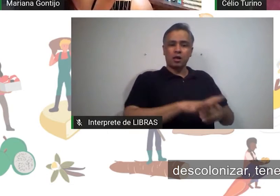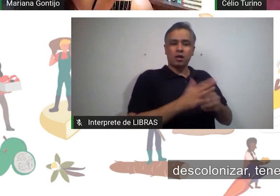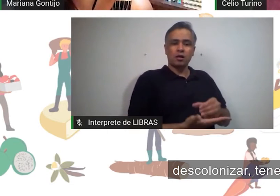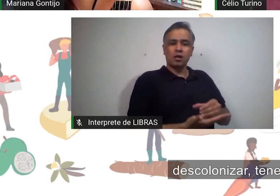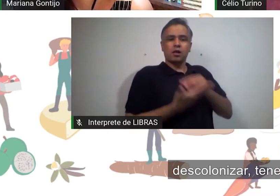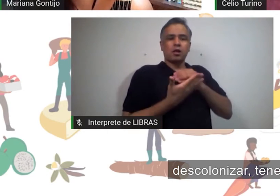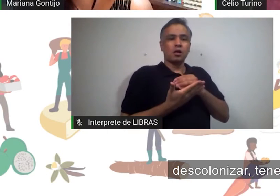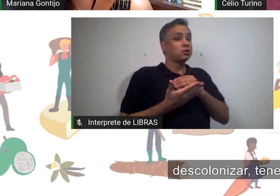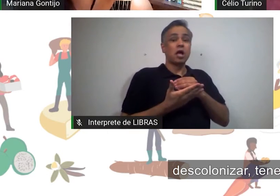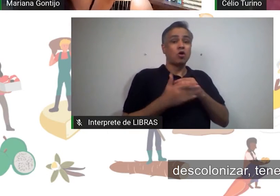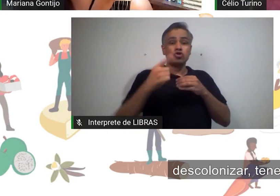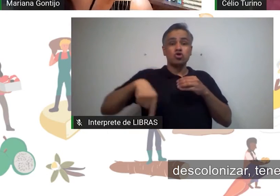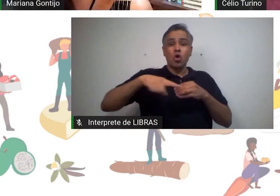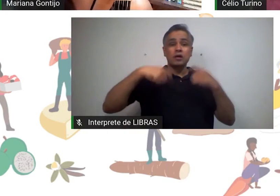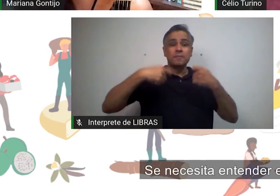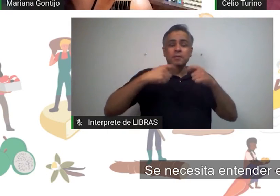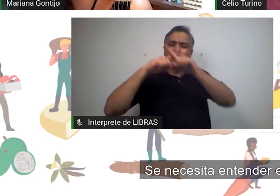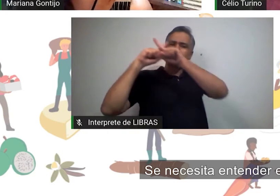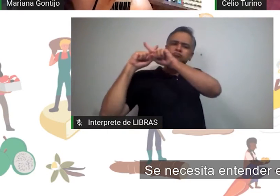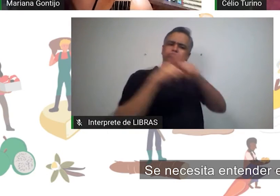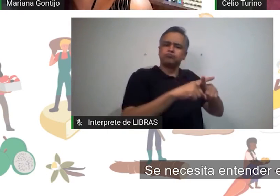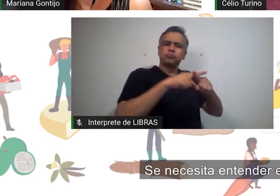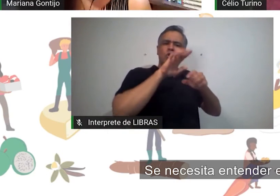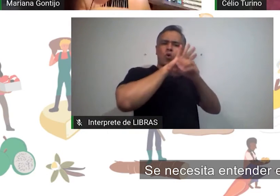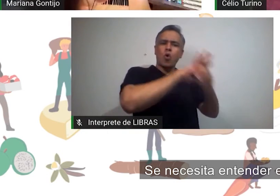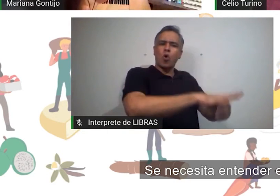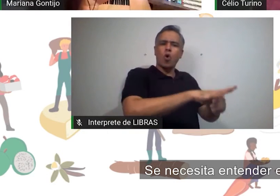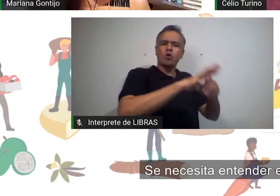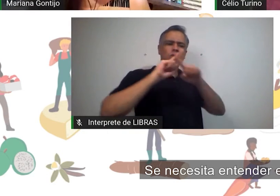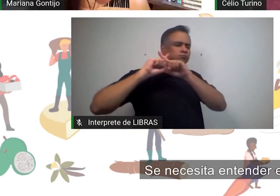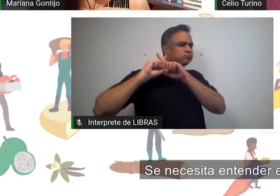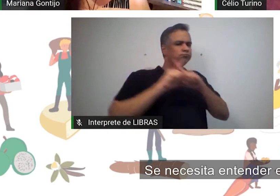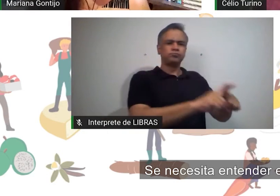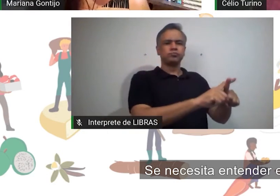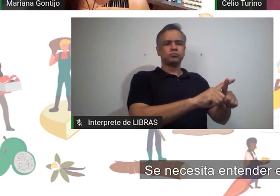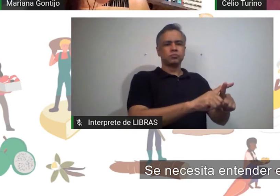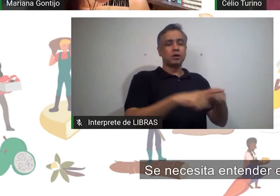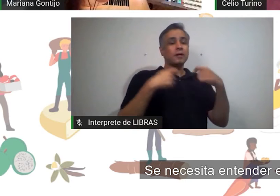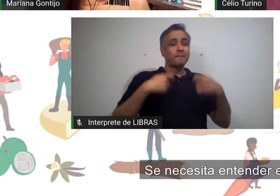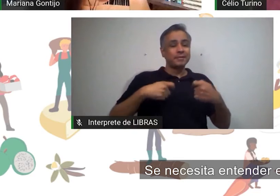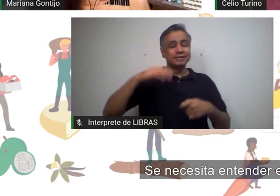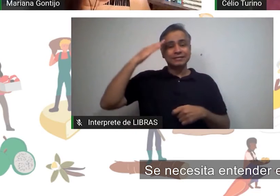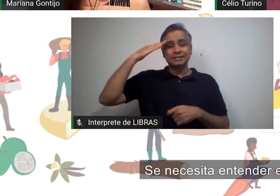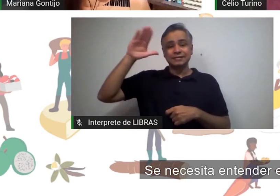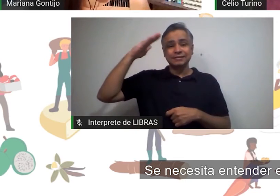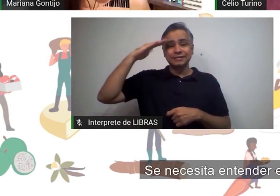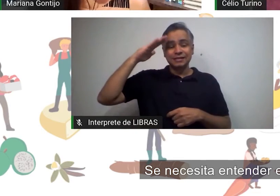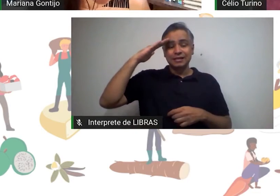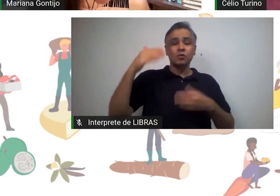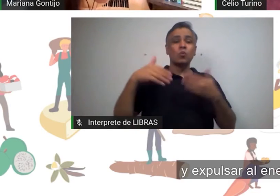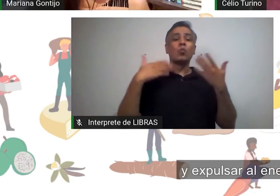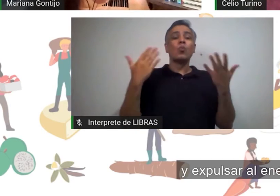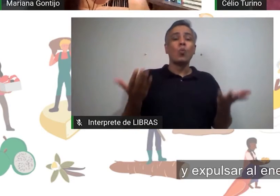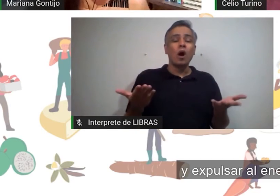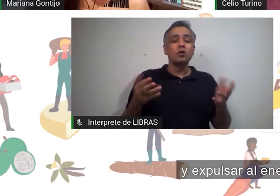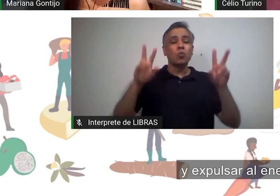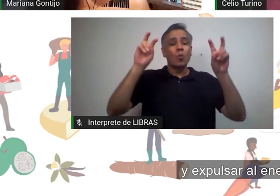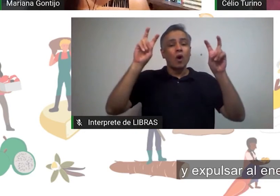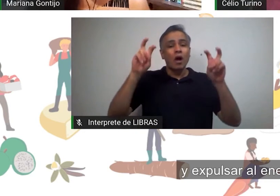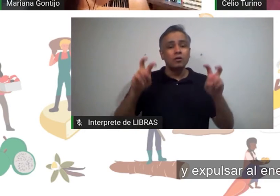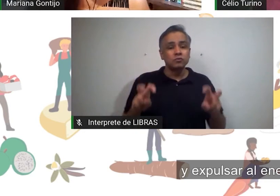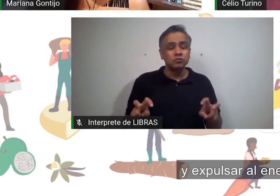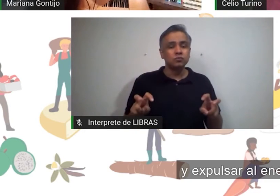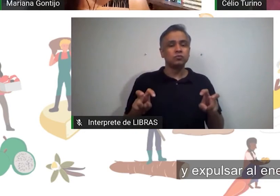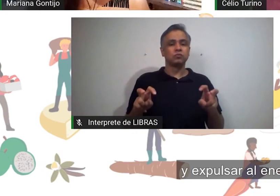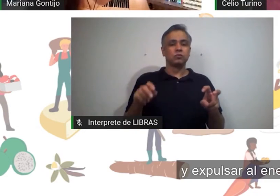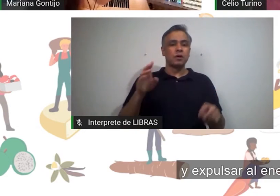o colonialismo, é preciso realmente entender o quanto que essas pautas existem e tirar o